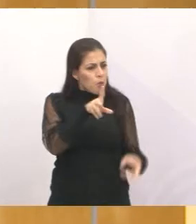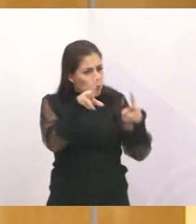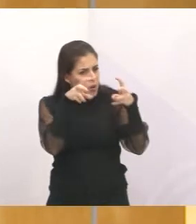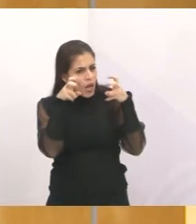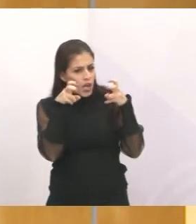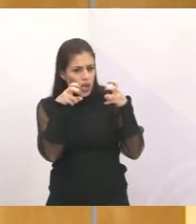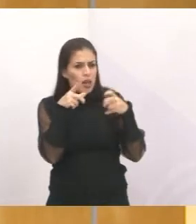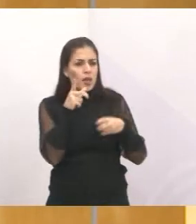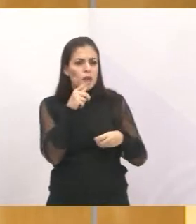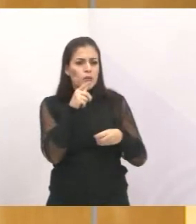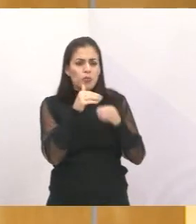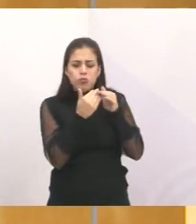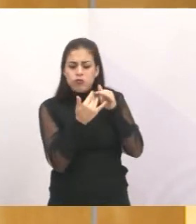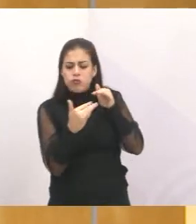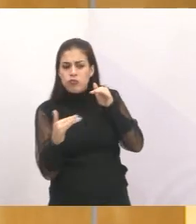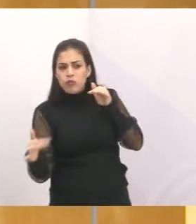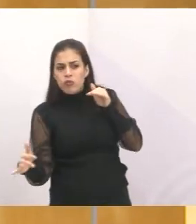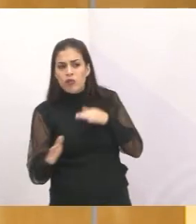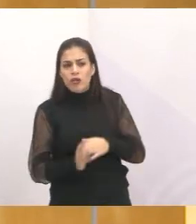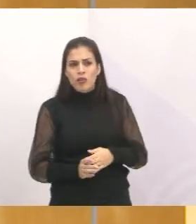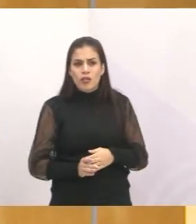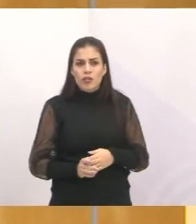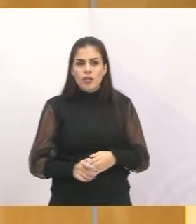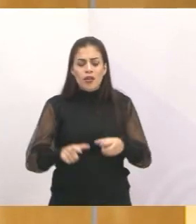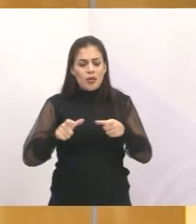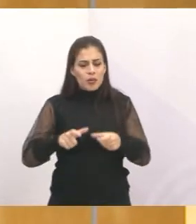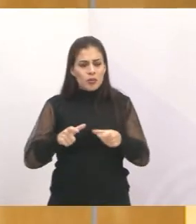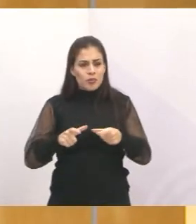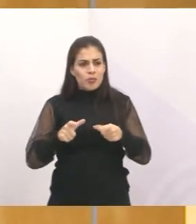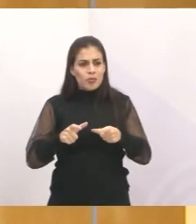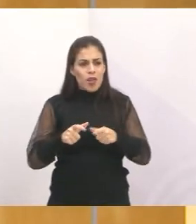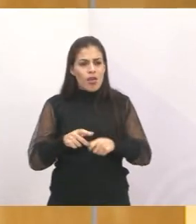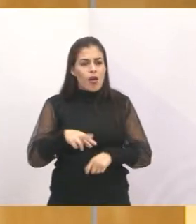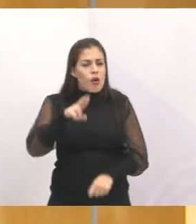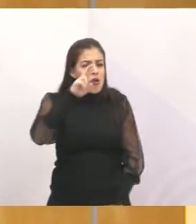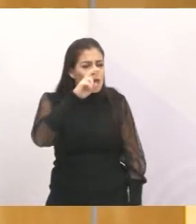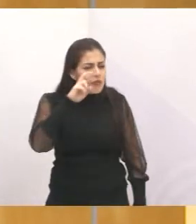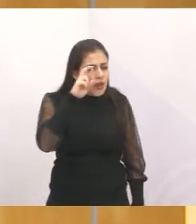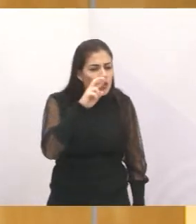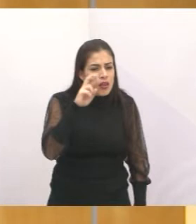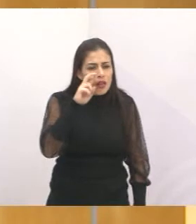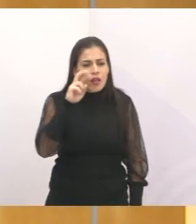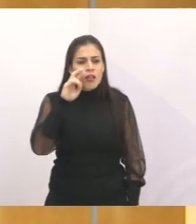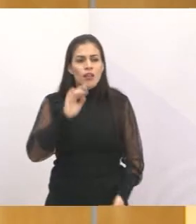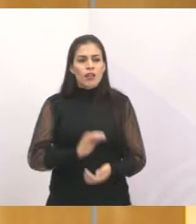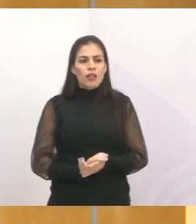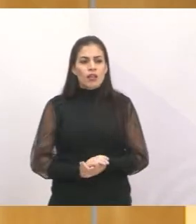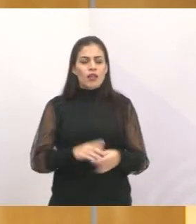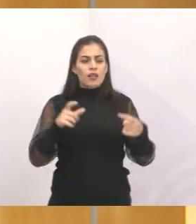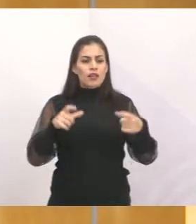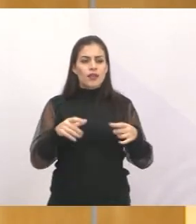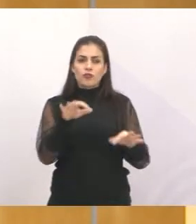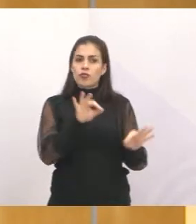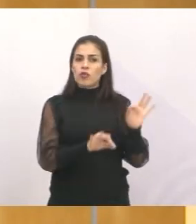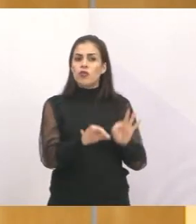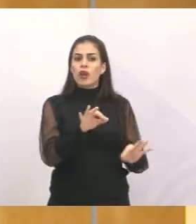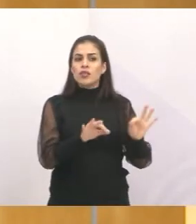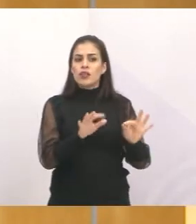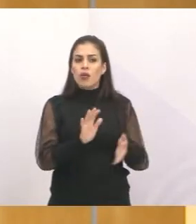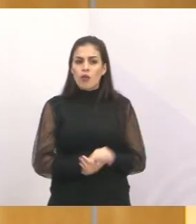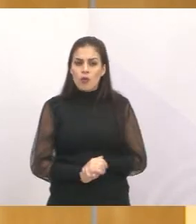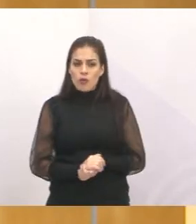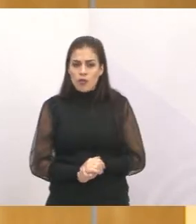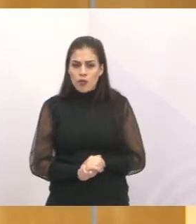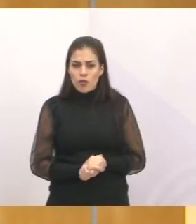é a responsabilidade em fiscalizar? Serviço de regulação. Qual é o próximo passo do serviço de regulação